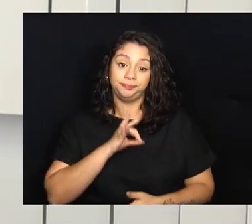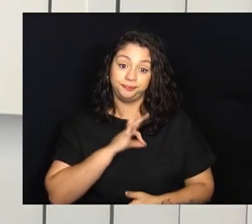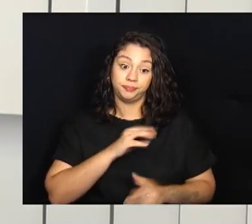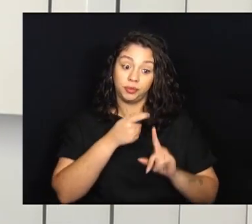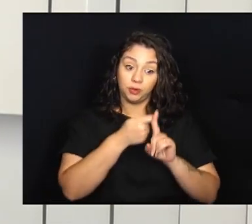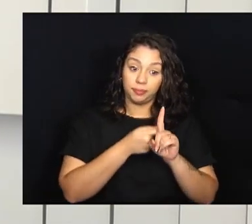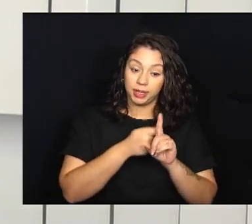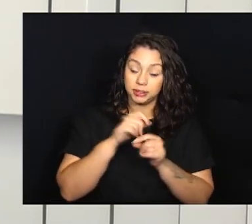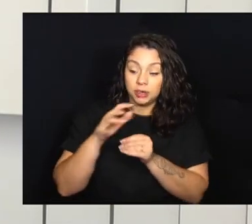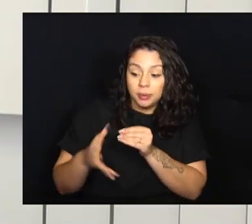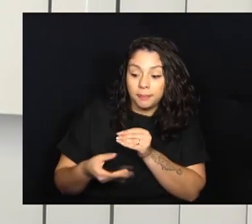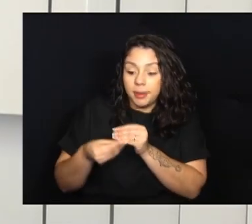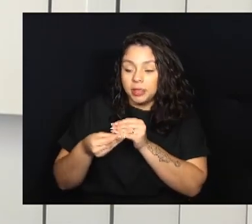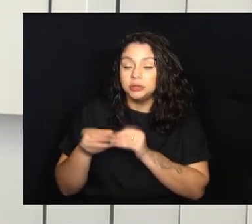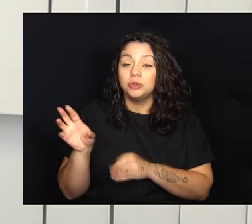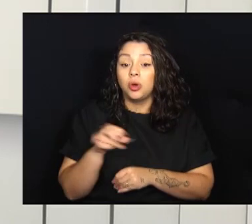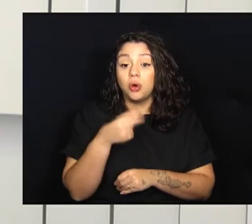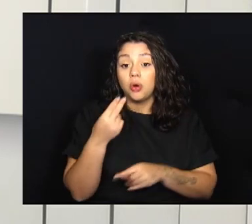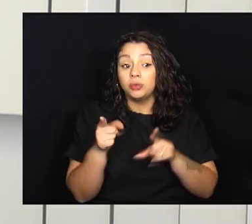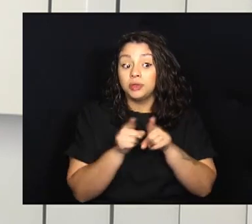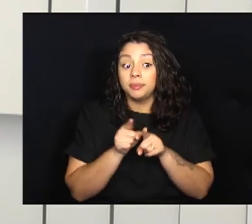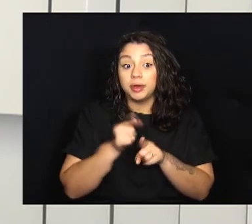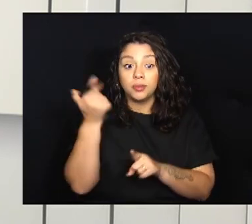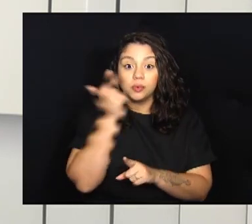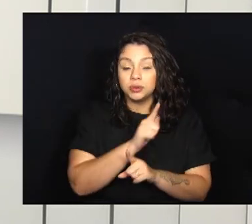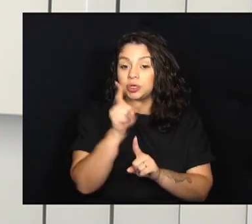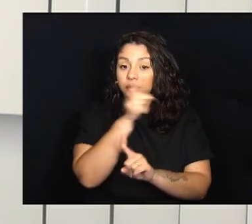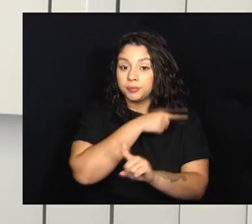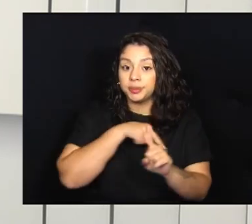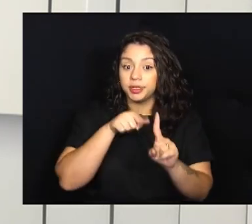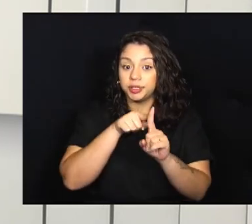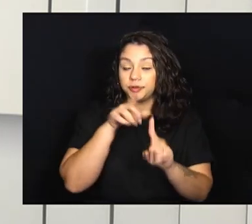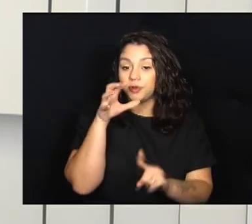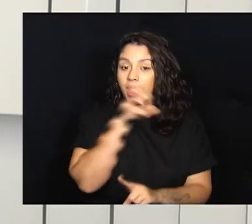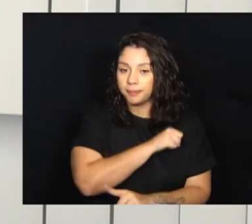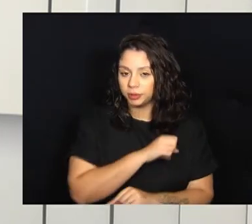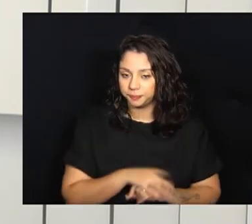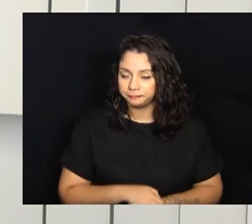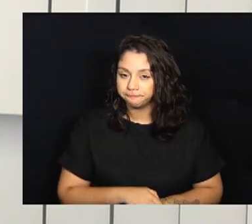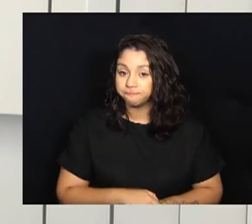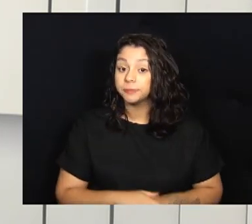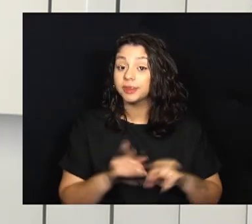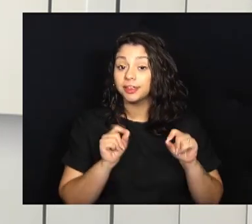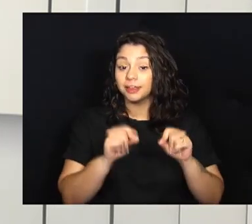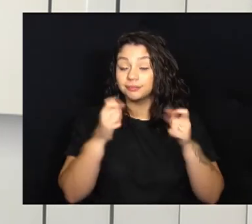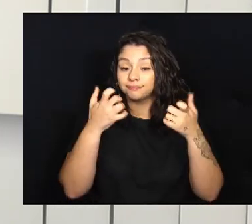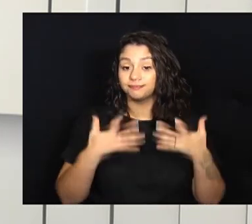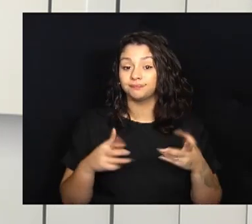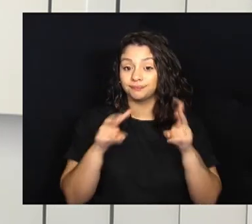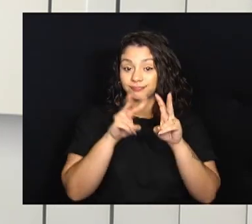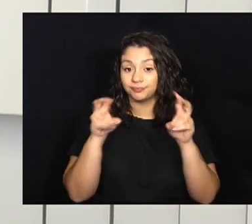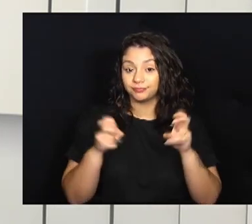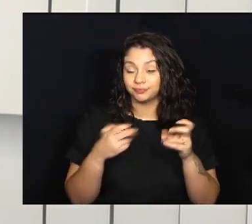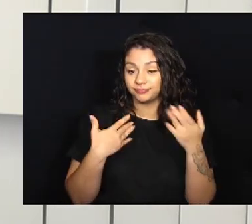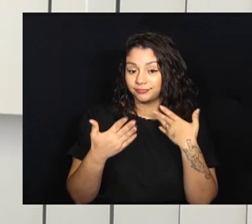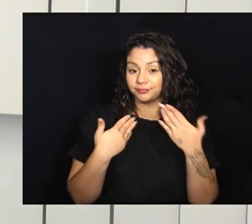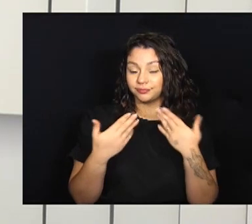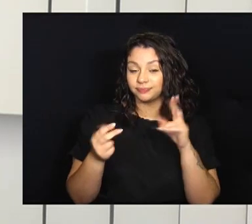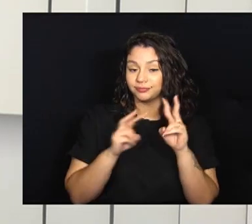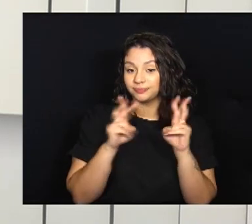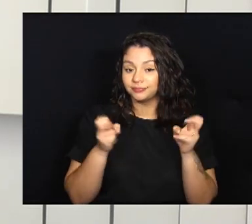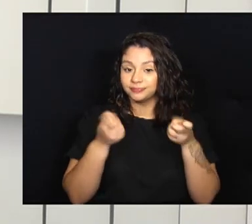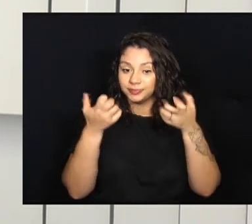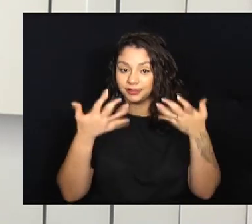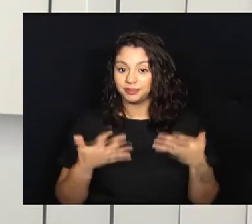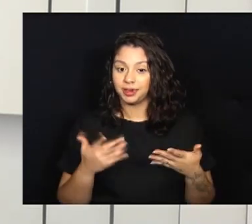mês ou alcançar aquele objetivo de maneira mais rápida. Quem vai falar um pouquinho sobre esse tema e explicar